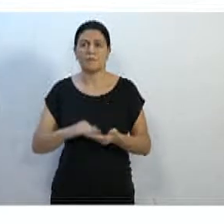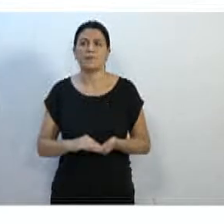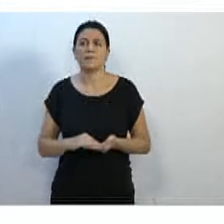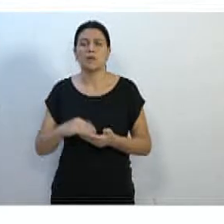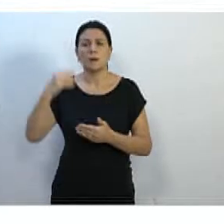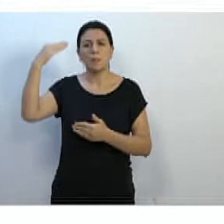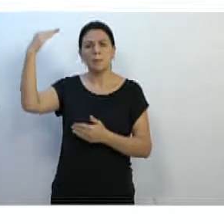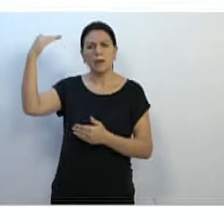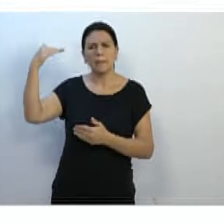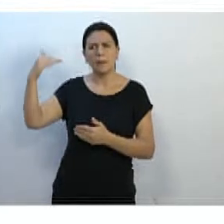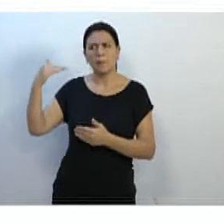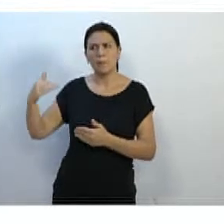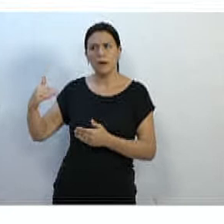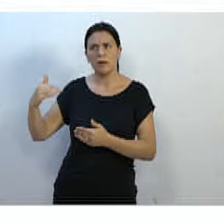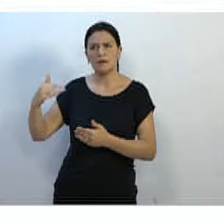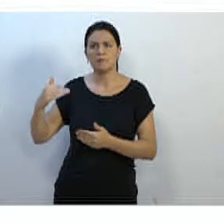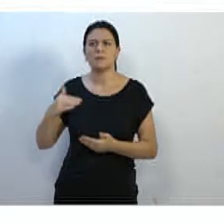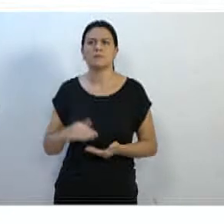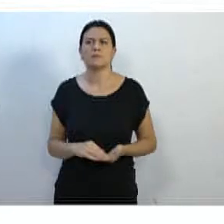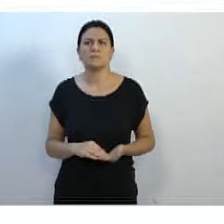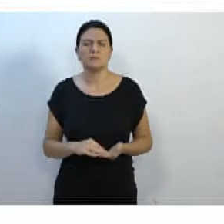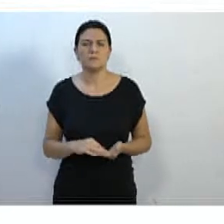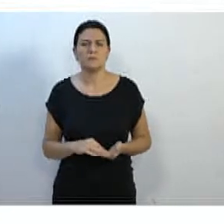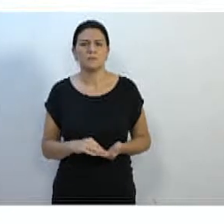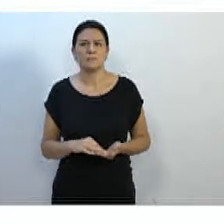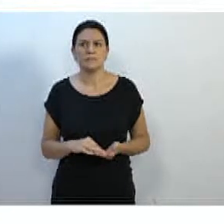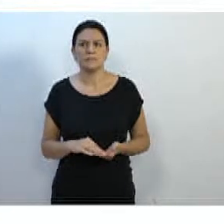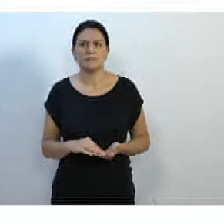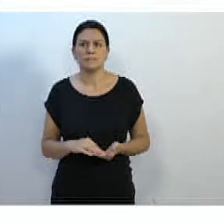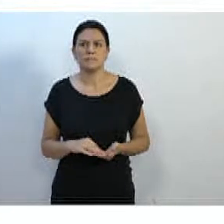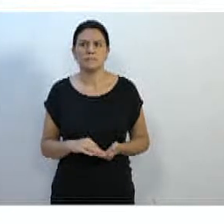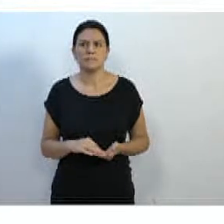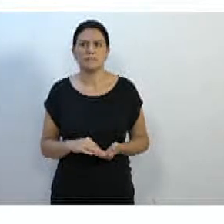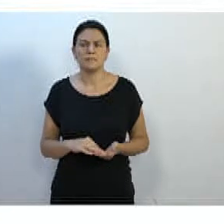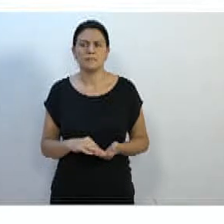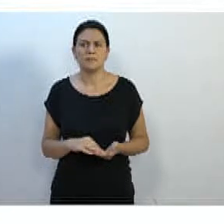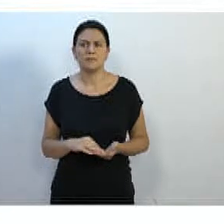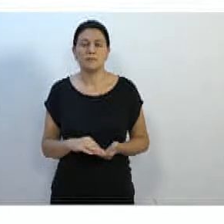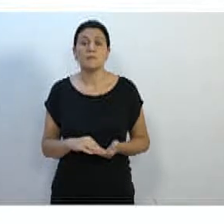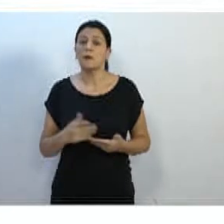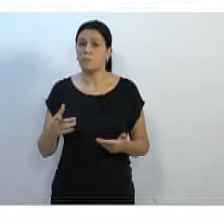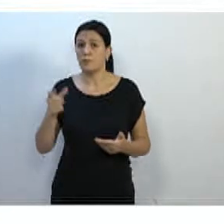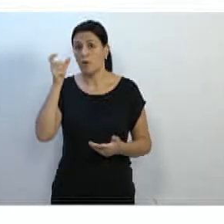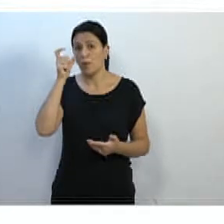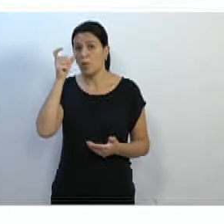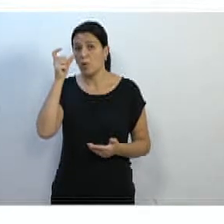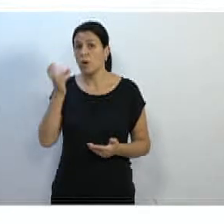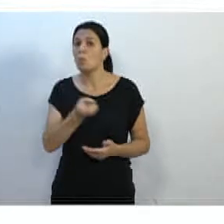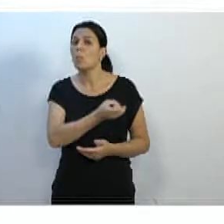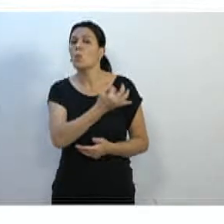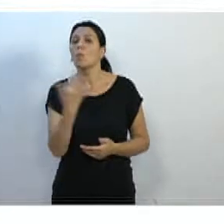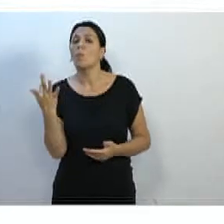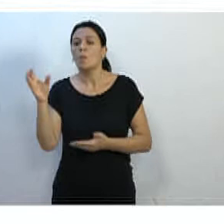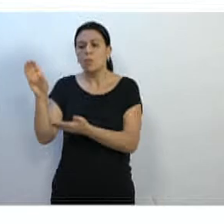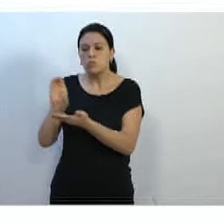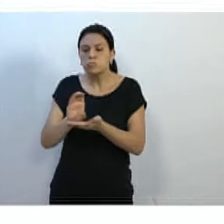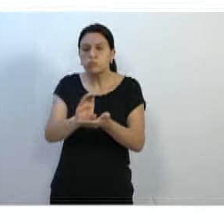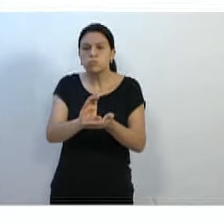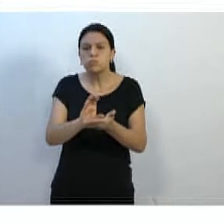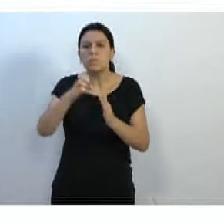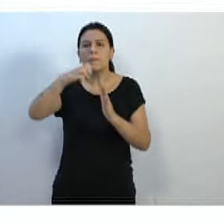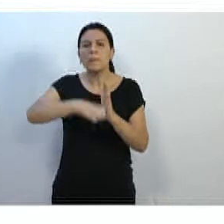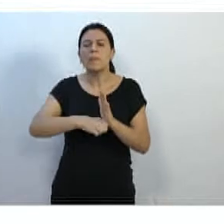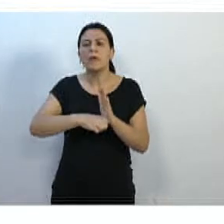Kleinben e Gilson Marques, deputados federais da região de Blumenau. Olha só o volume de recursos que veio de emenda